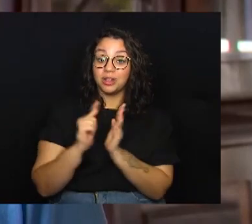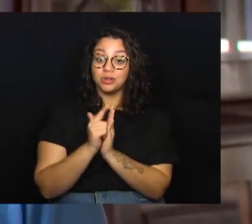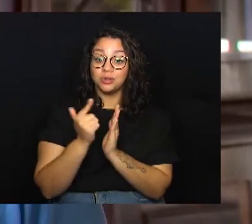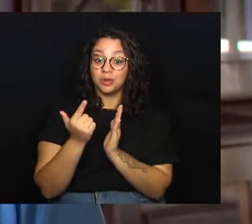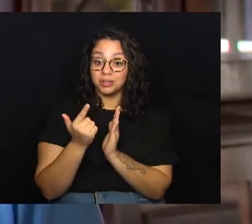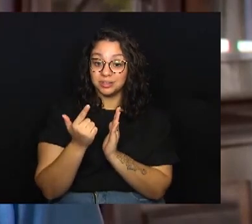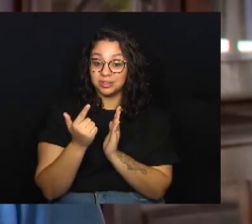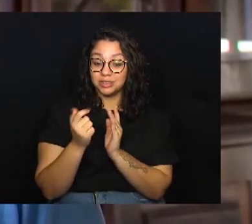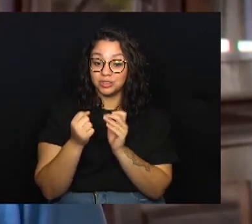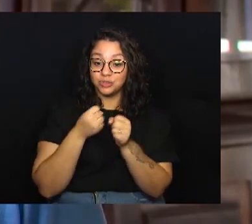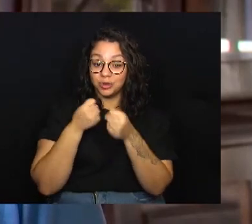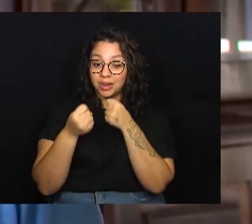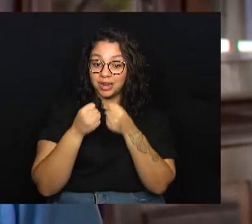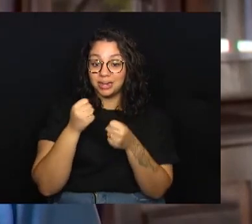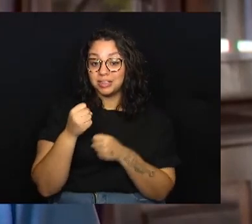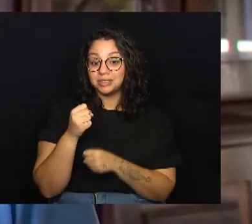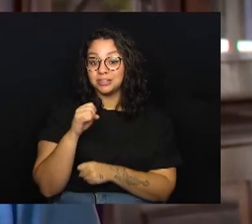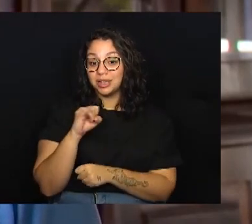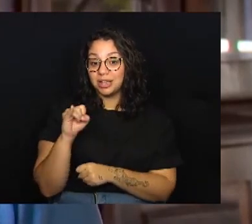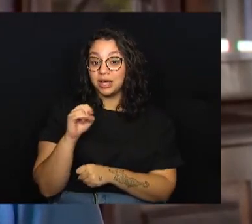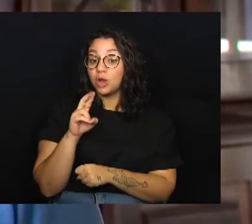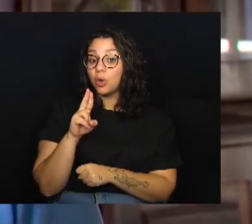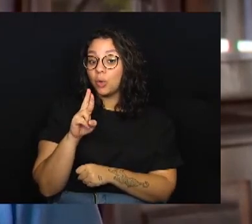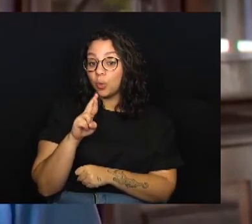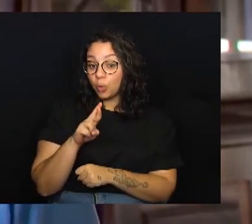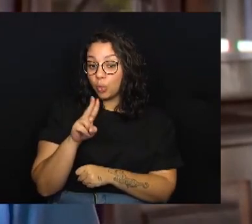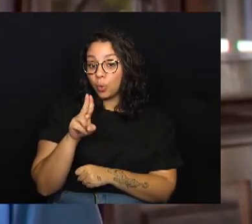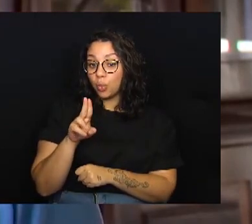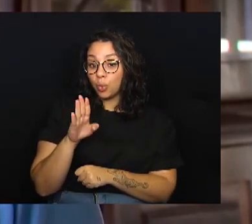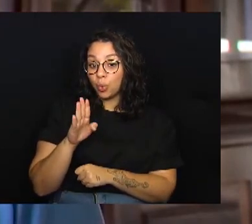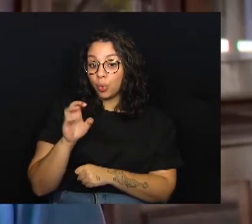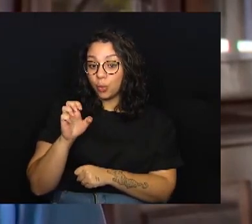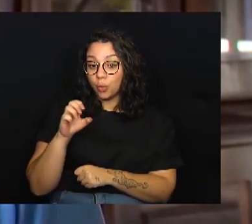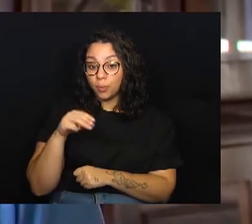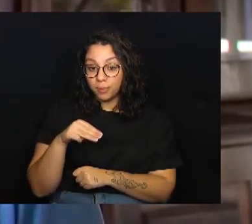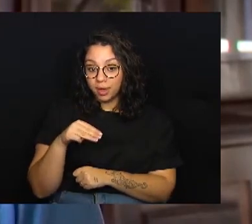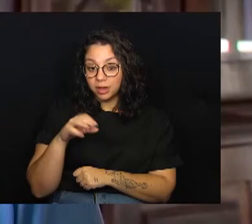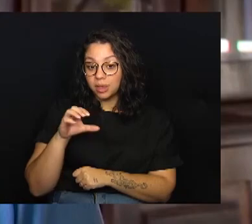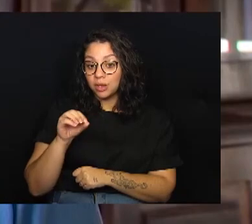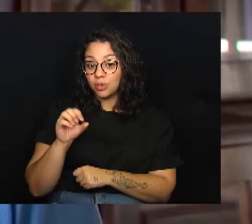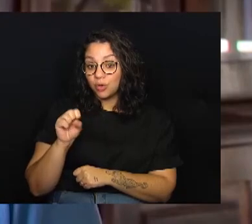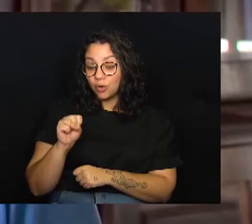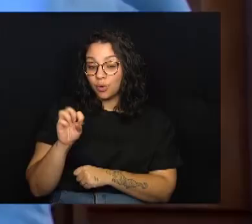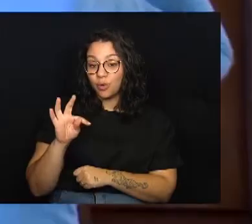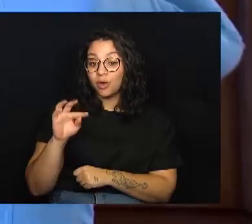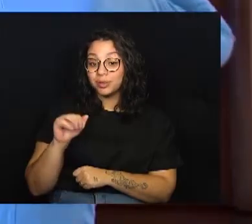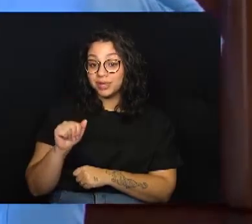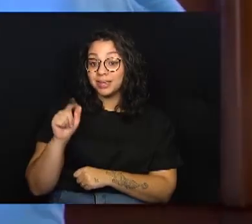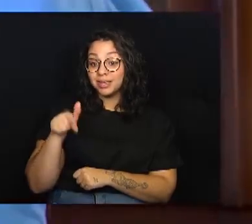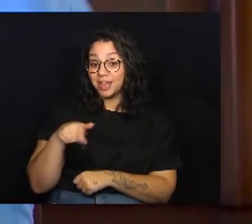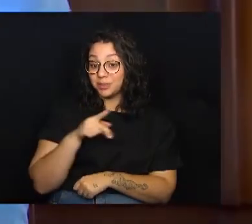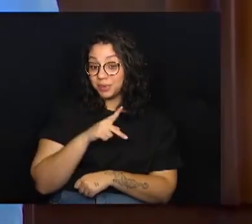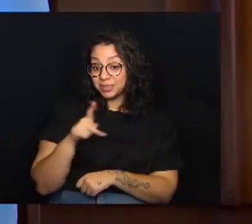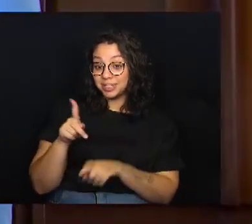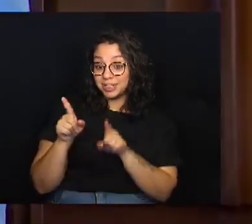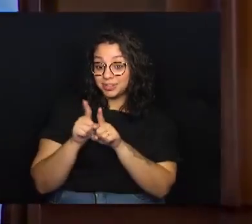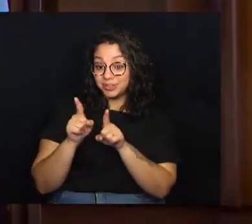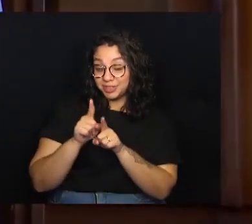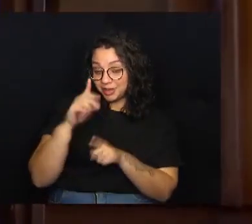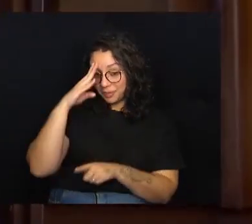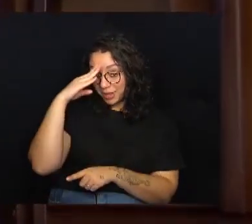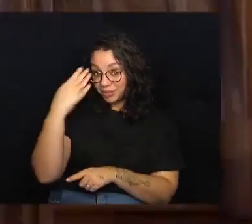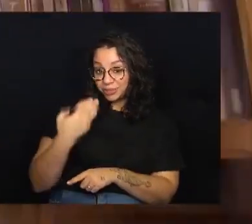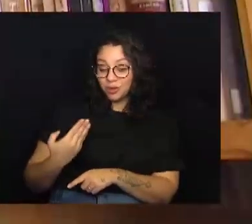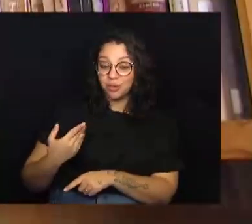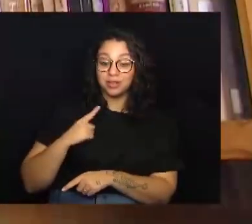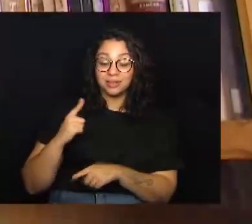Rubem Costa, que era nosso acadêmico e foi nosso presidente de honra também. Situada na entrada